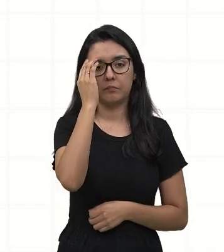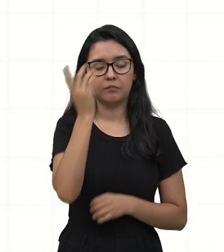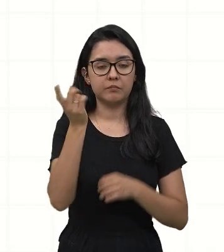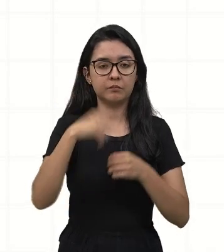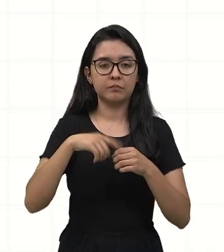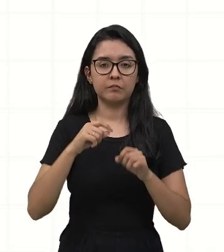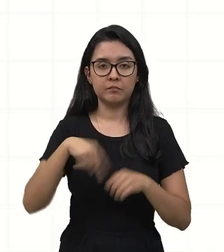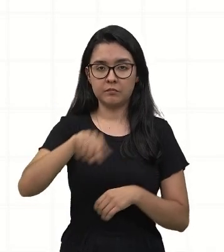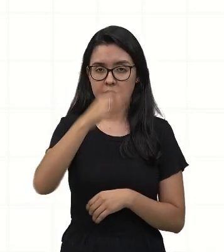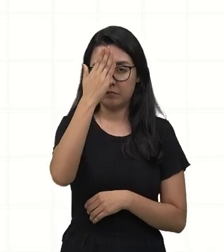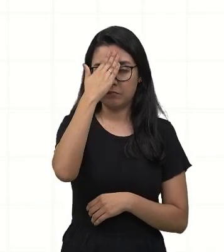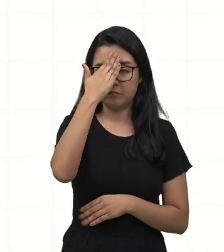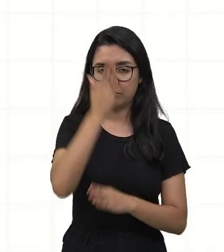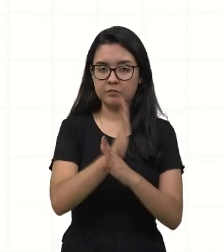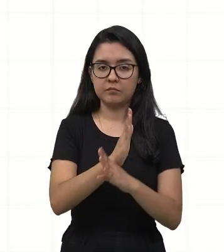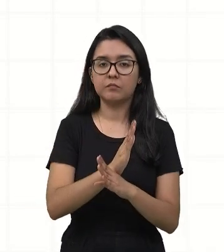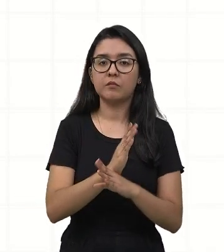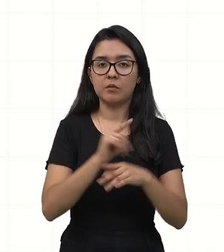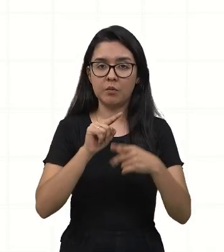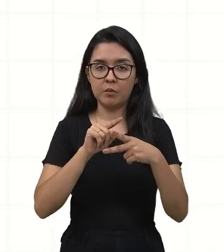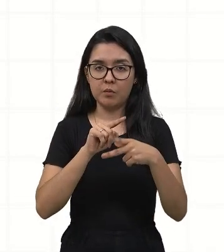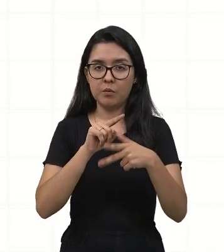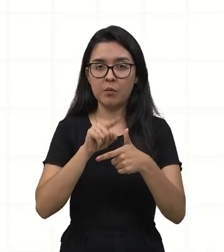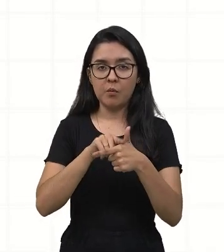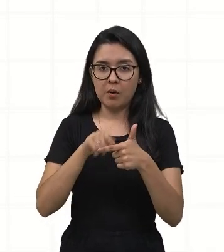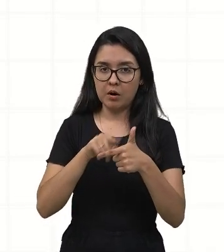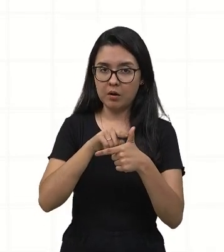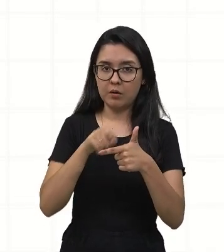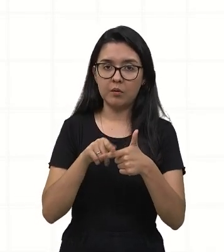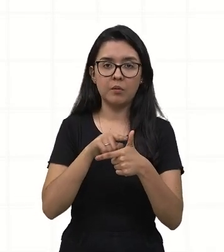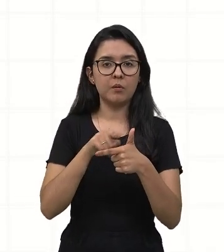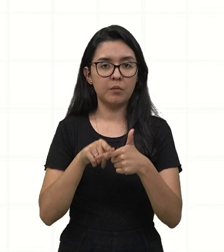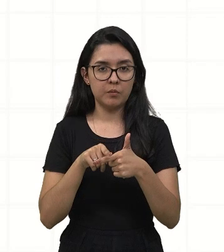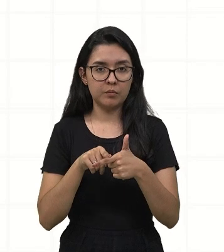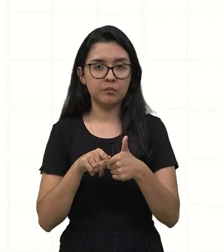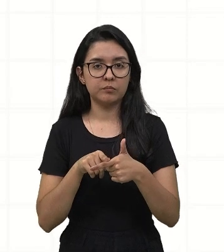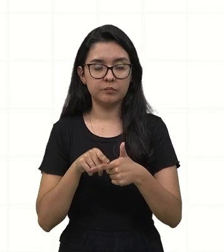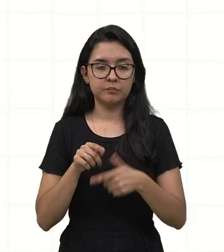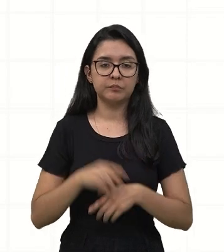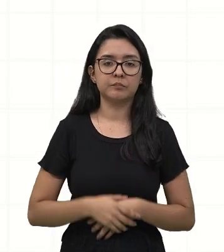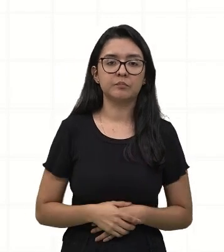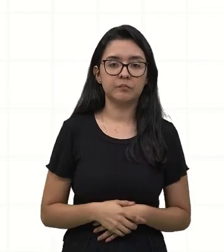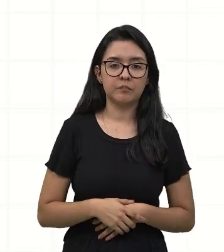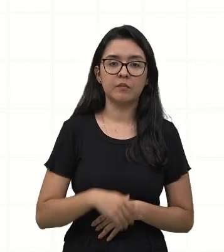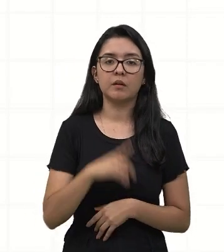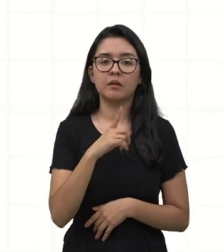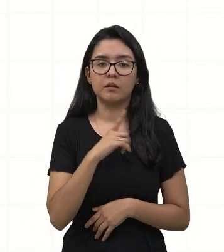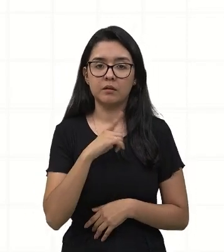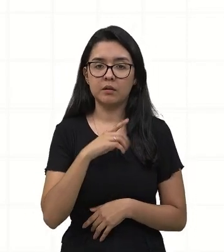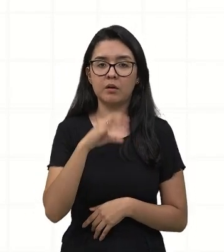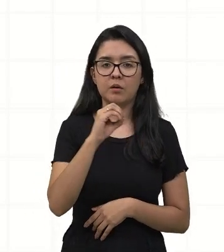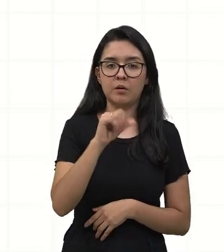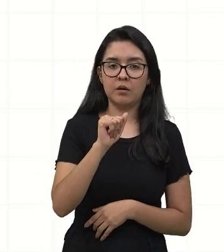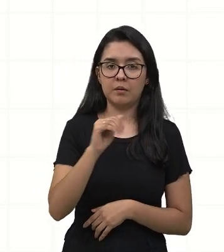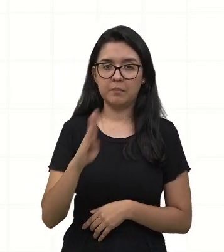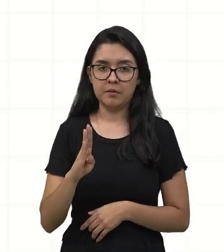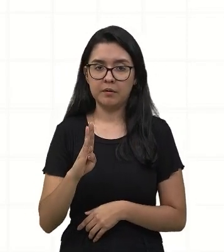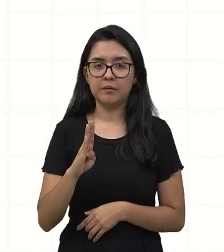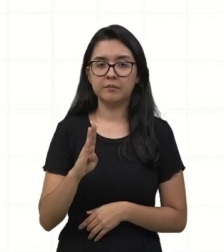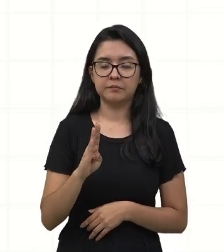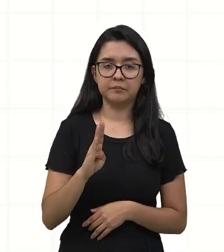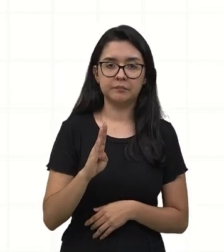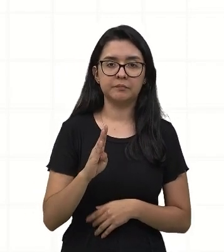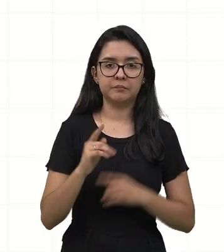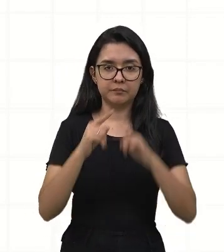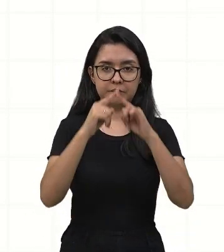Você sabe já identificar o ângulo, tá bom? O ângulo é formado pela origem e pelas duas semirretas, tá